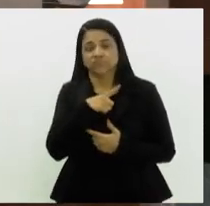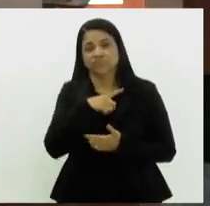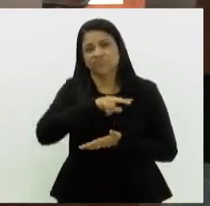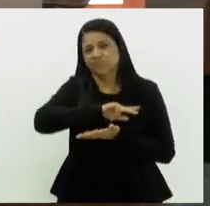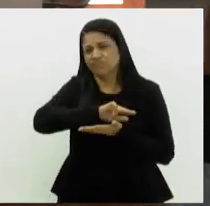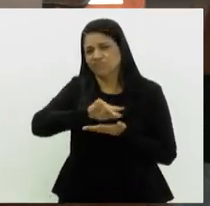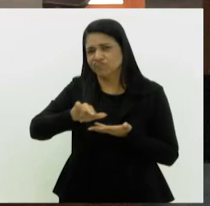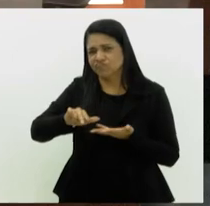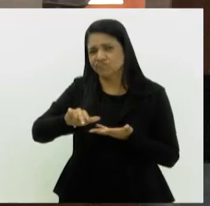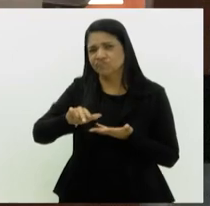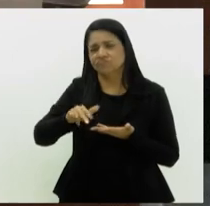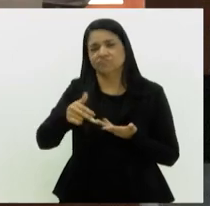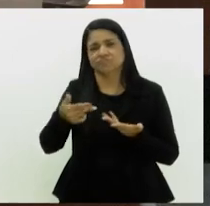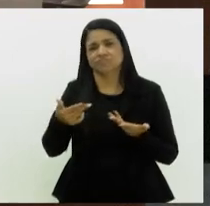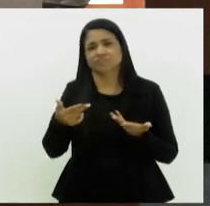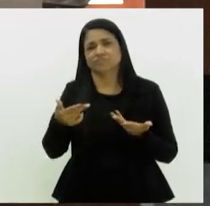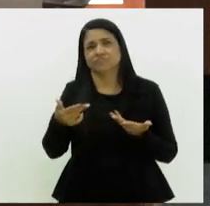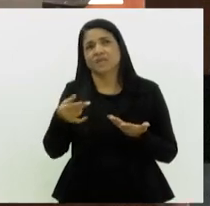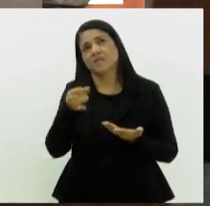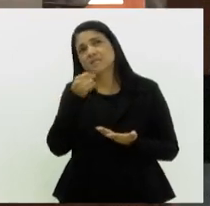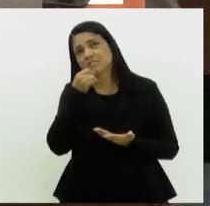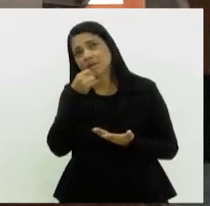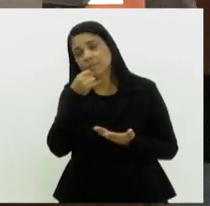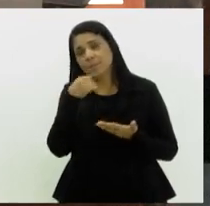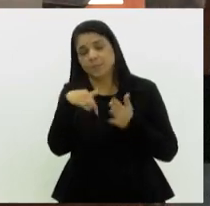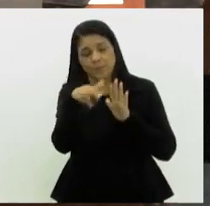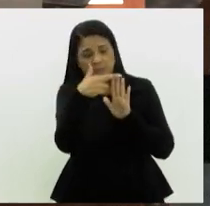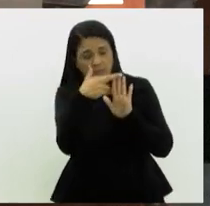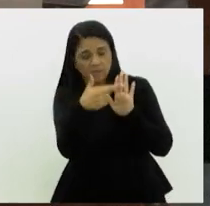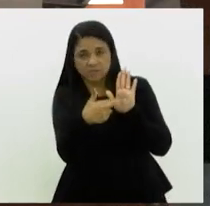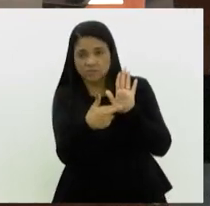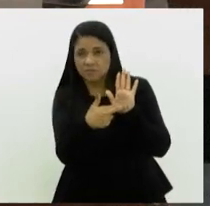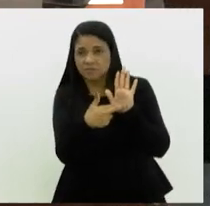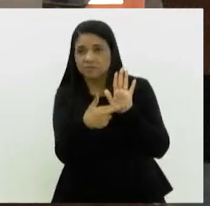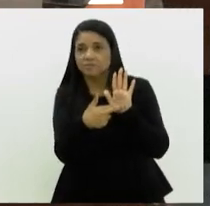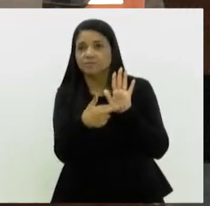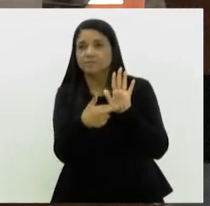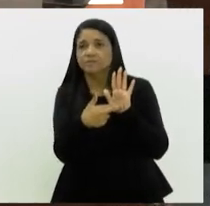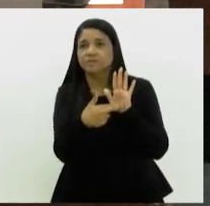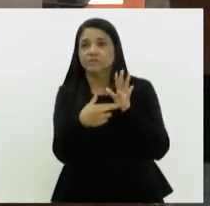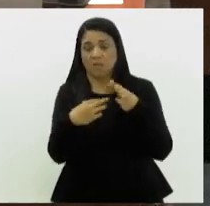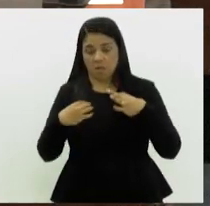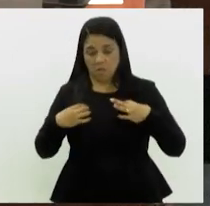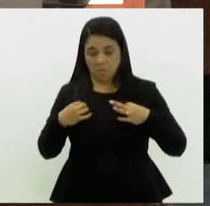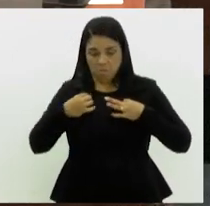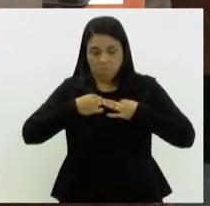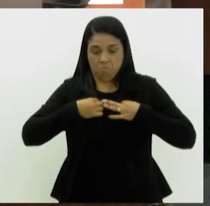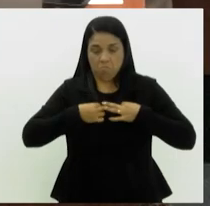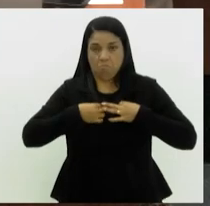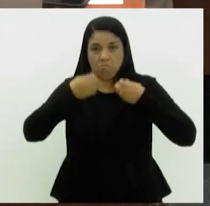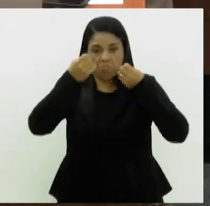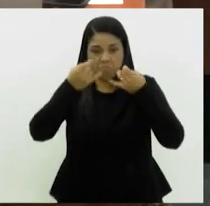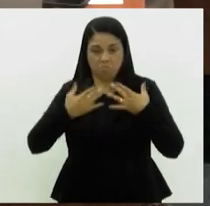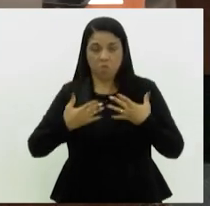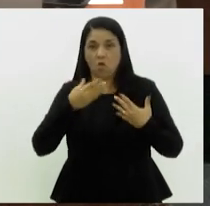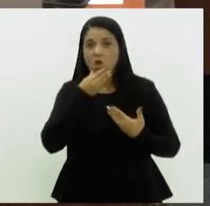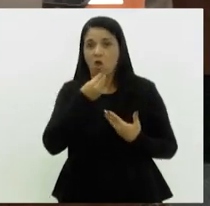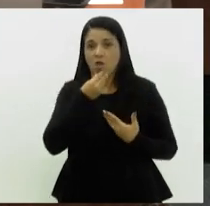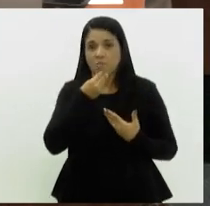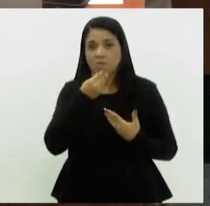por exemplo, a previsão regimental, que descreve a vestimenta masculina, mas não descreve a vestimenta